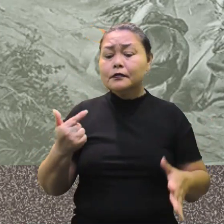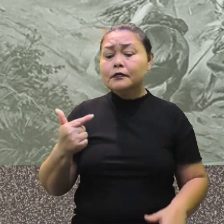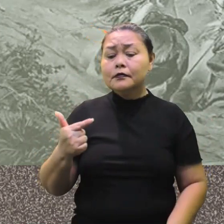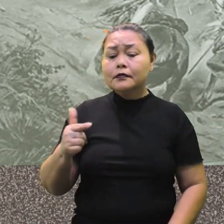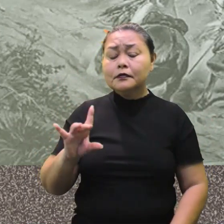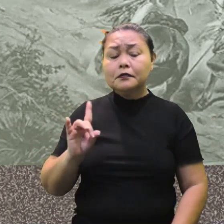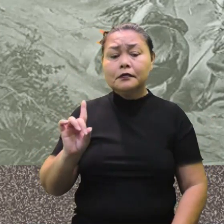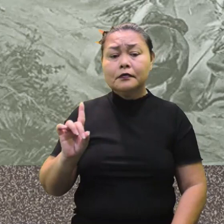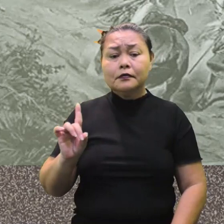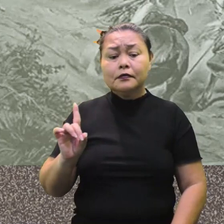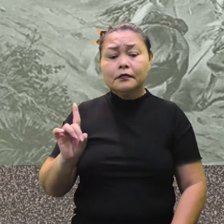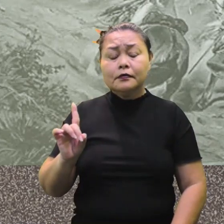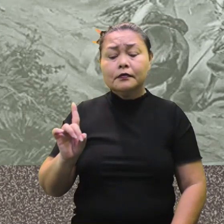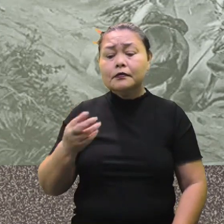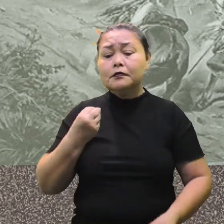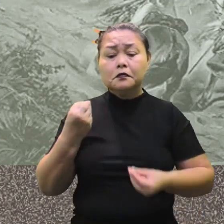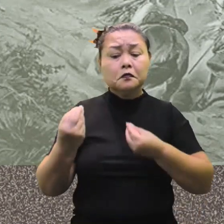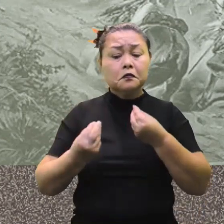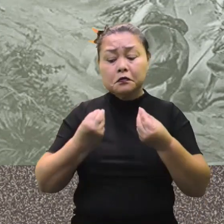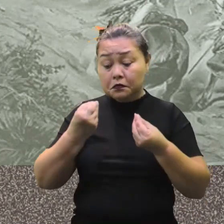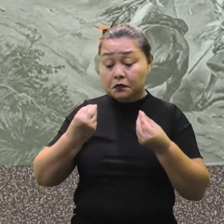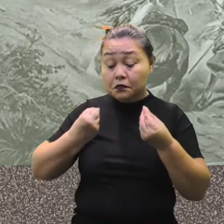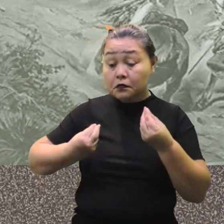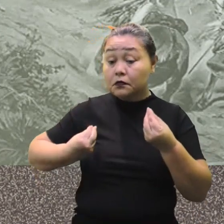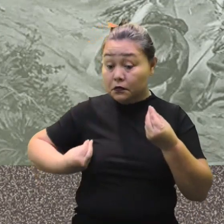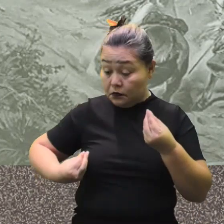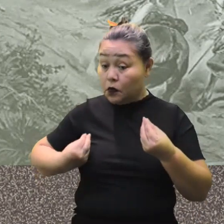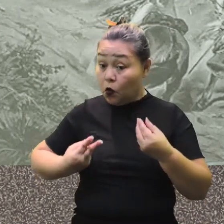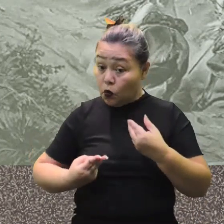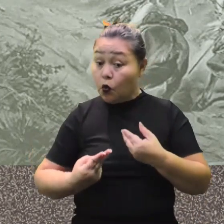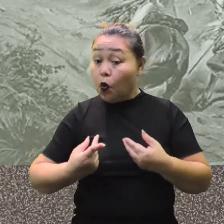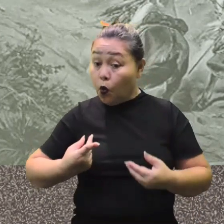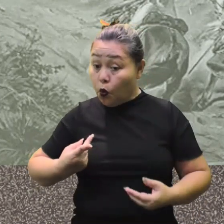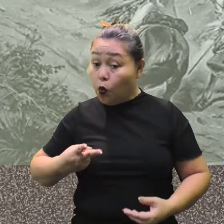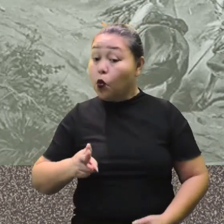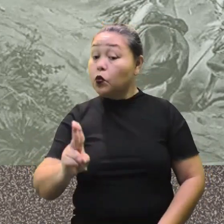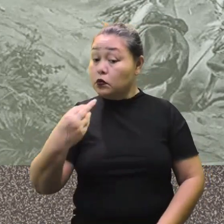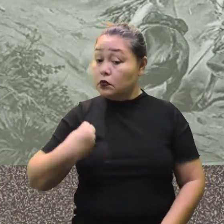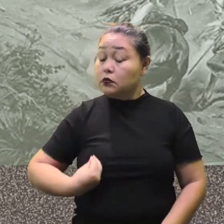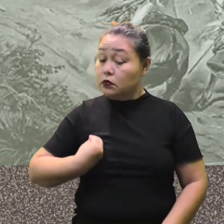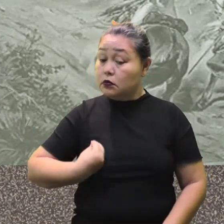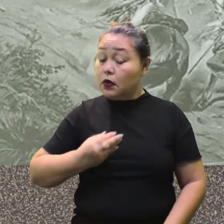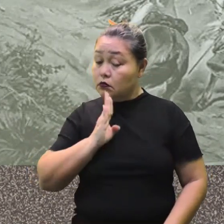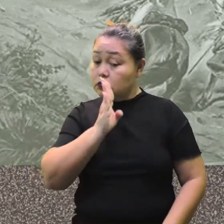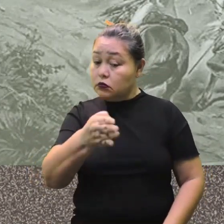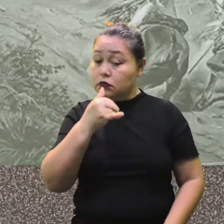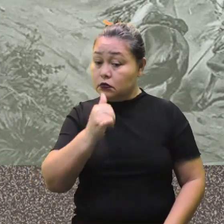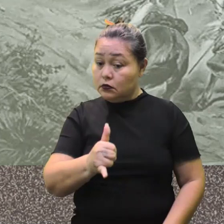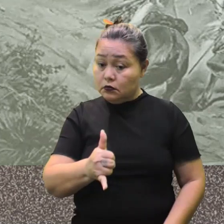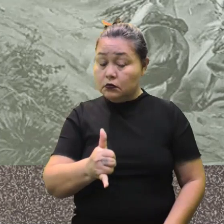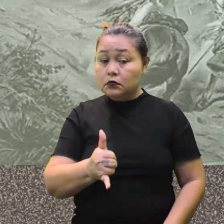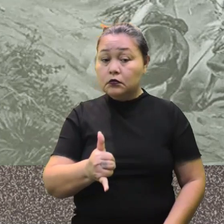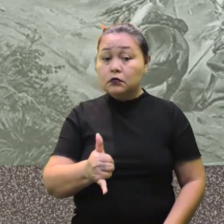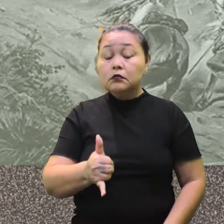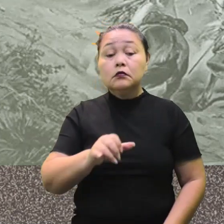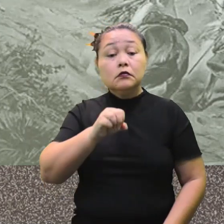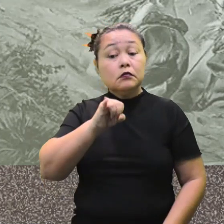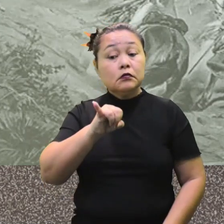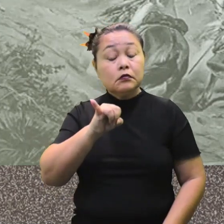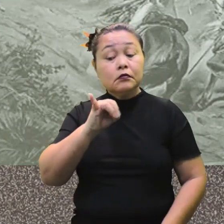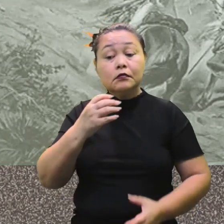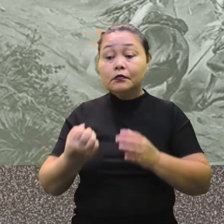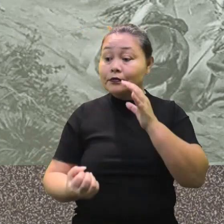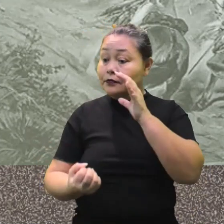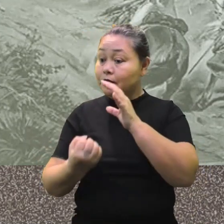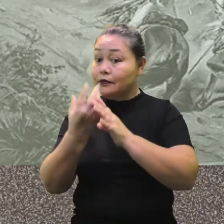não tínhamos mais como sobreviver nesse planeta se nós ficarmos só dentro de um tipo de energia. Se